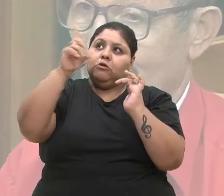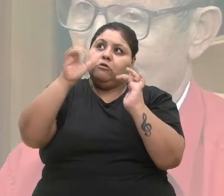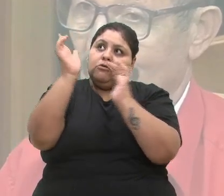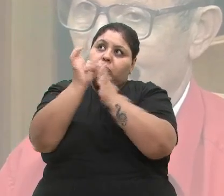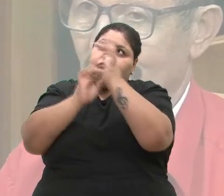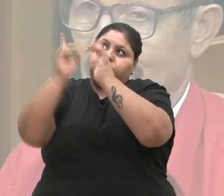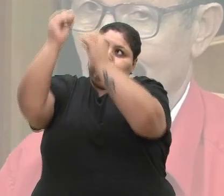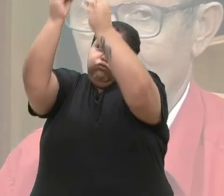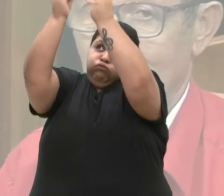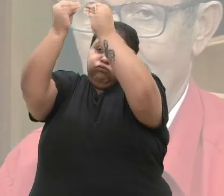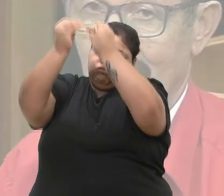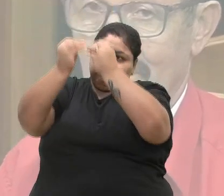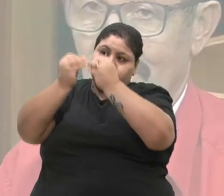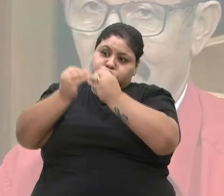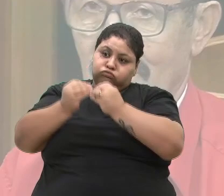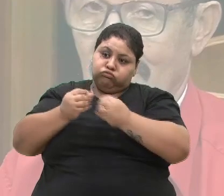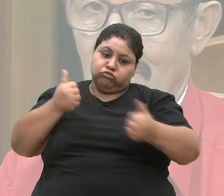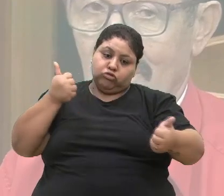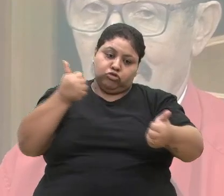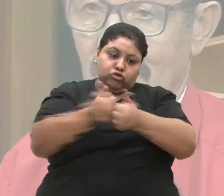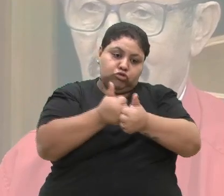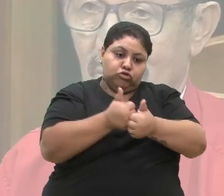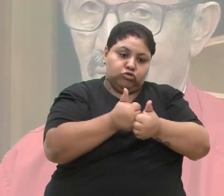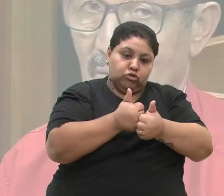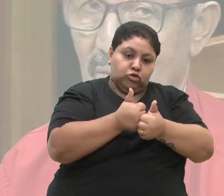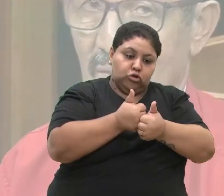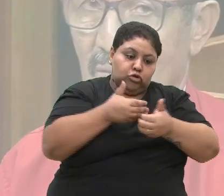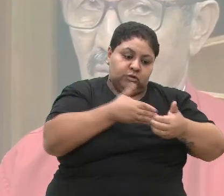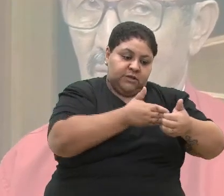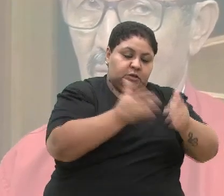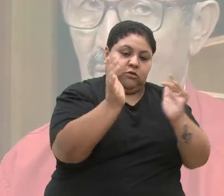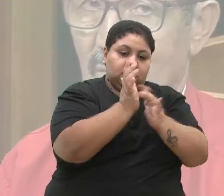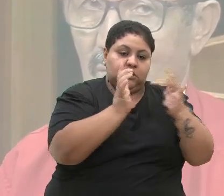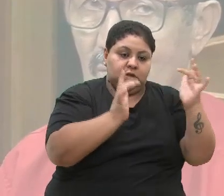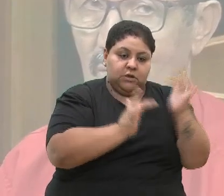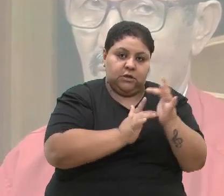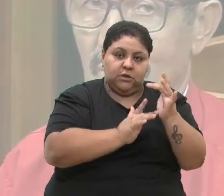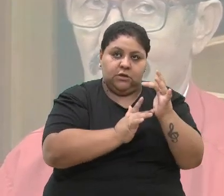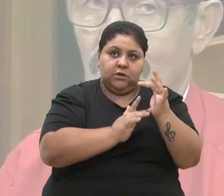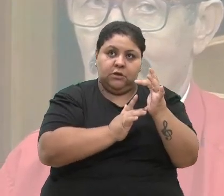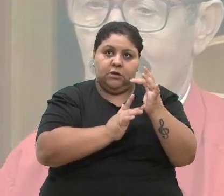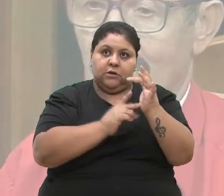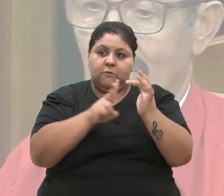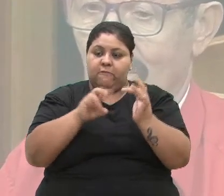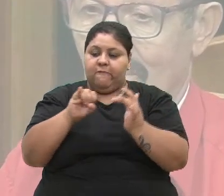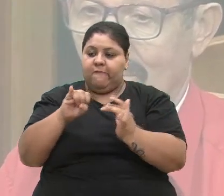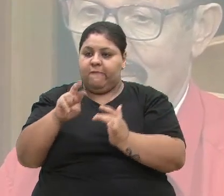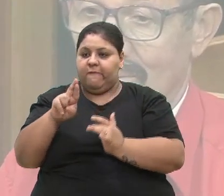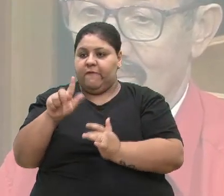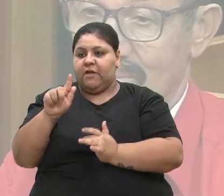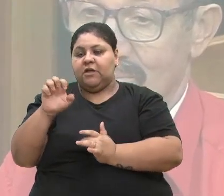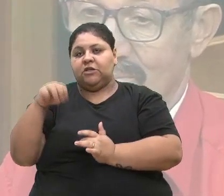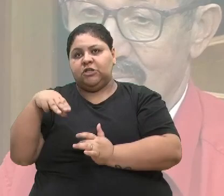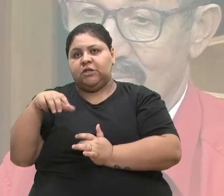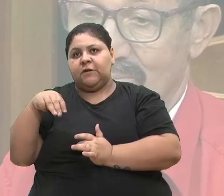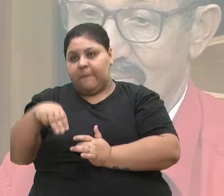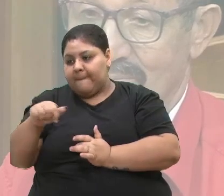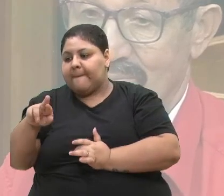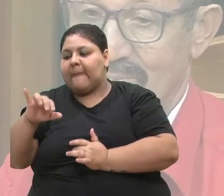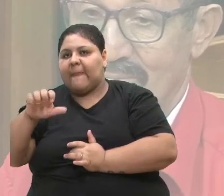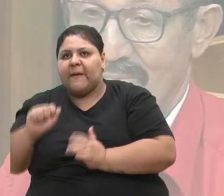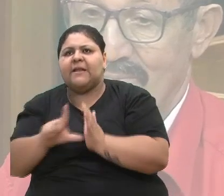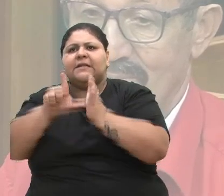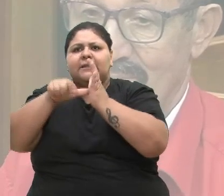os apóstolos e a Virgem Maria 50 dias após a Páscoa. Assim é chamado de Pentecostes. Esse